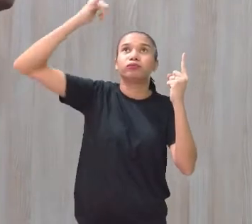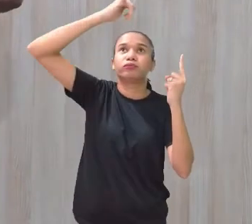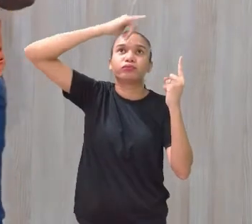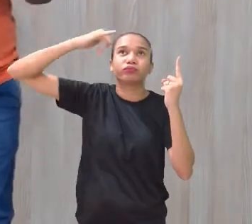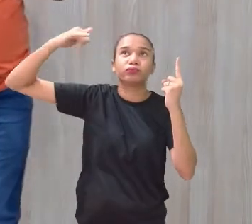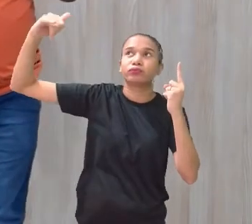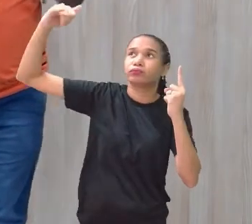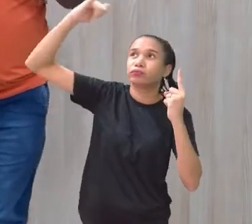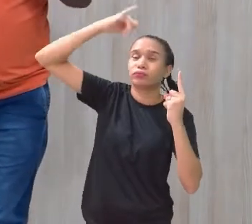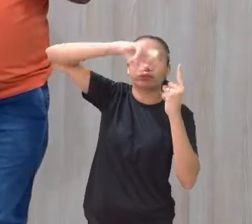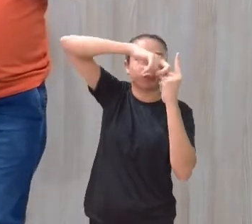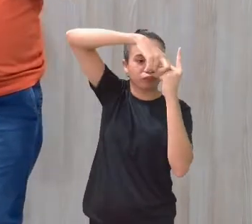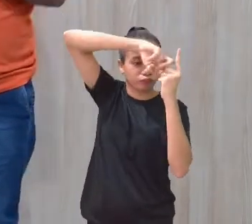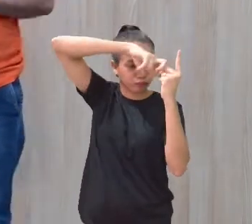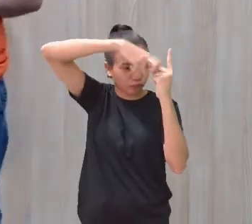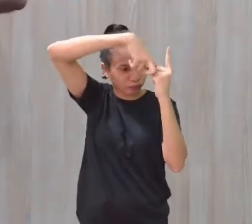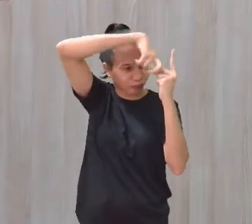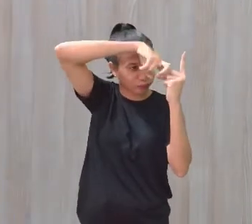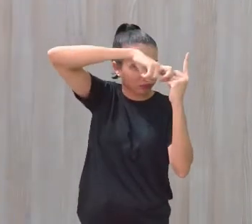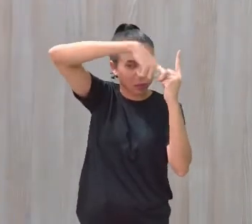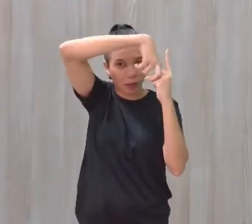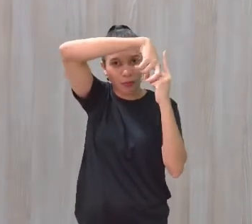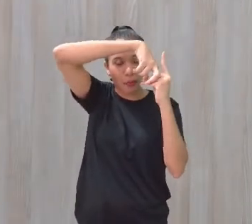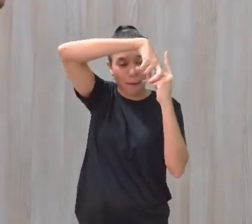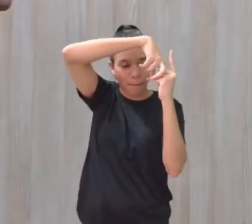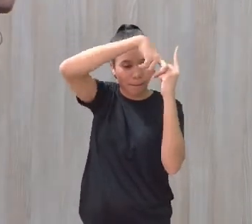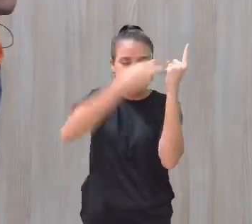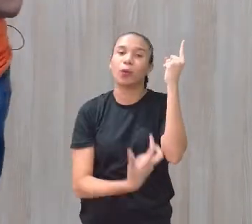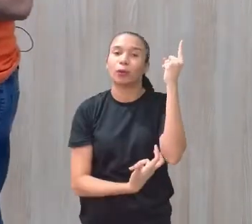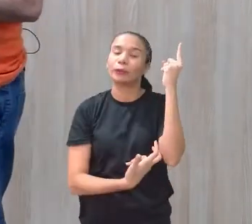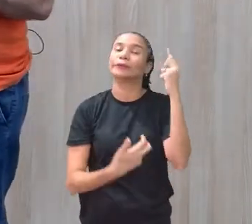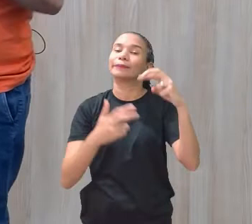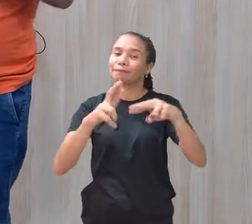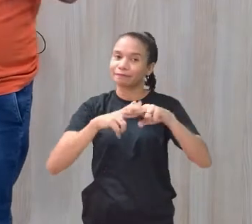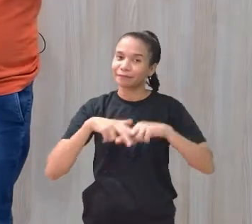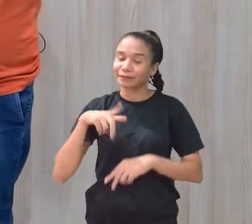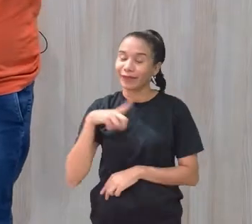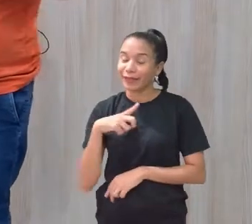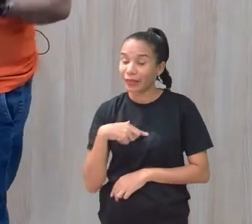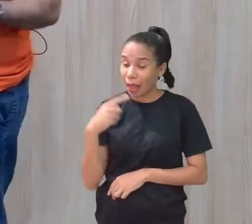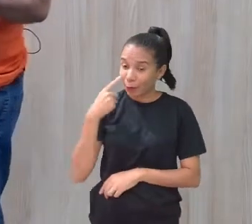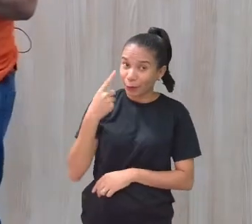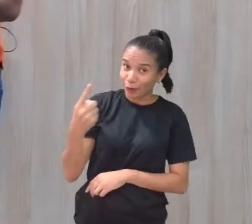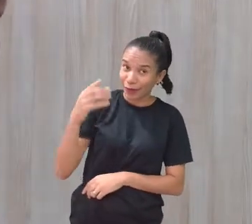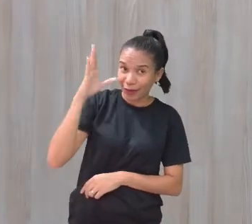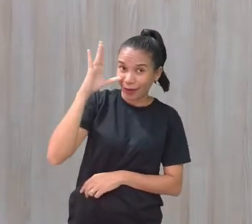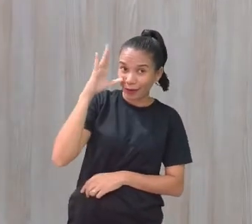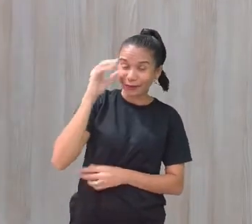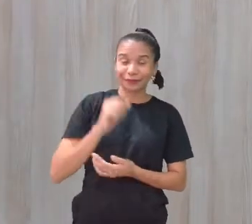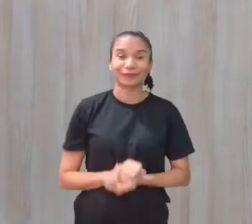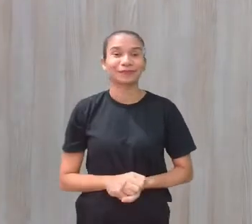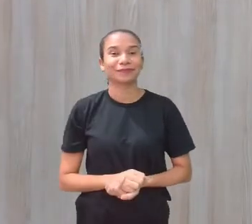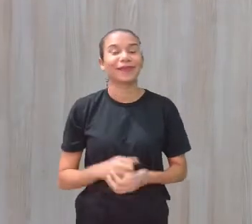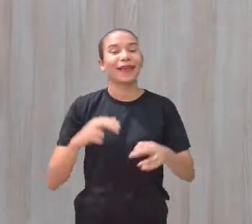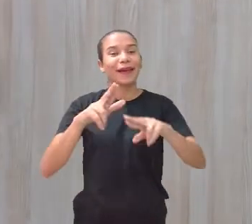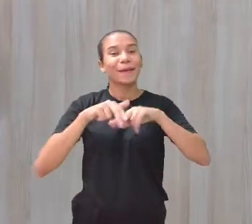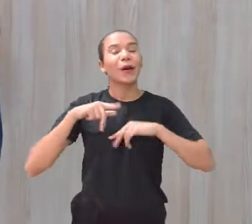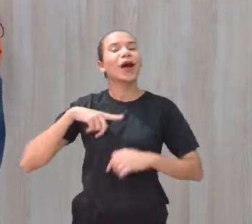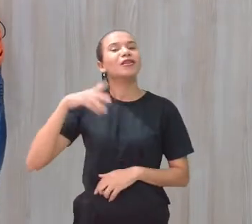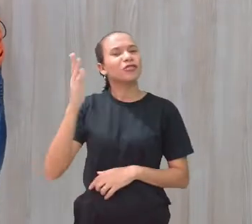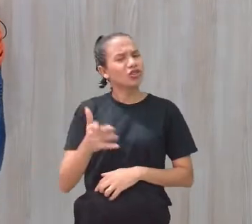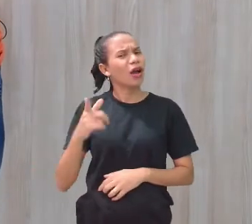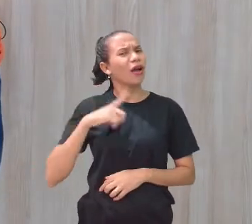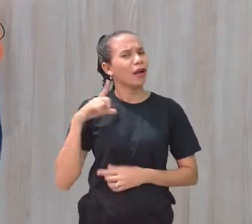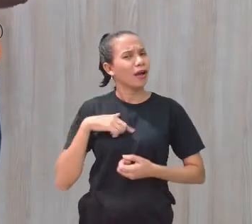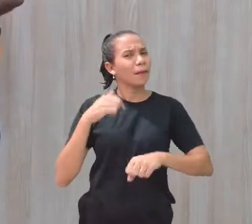tentar derrubar o macaco, né? Na verdade, o gorila. Então, mas aí, ó, fica a curiosidade. Porém, a gente já tem versões